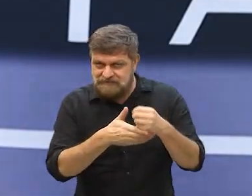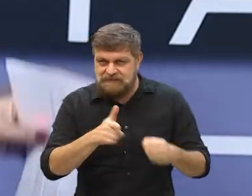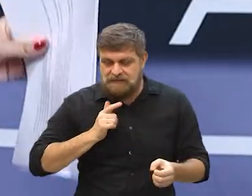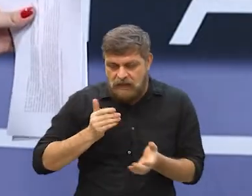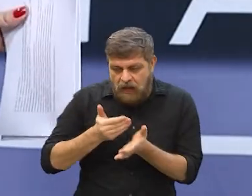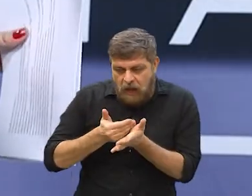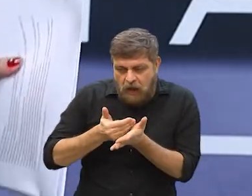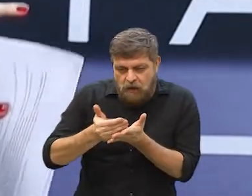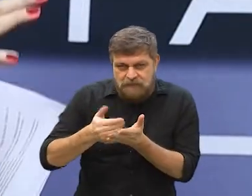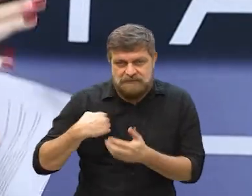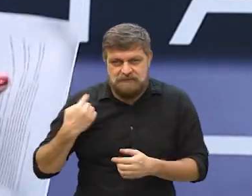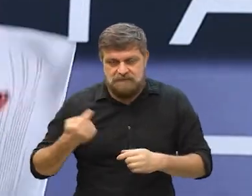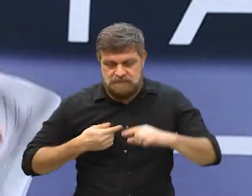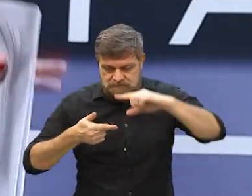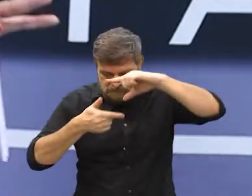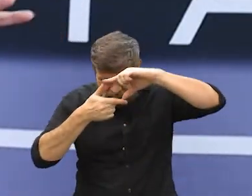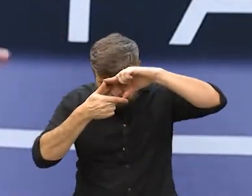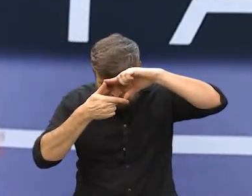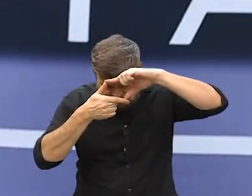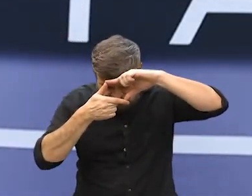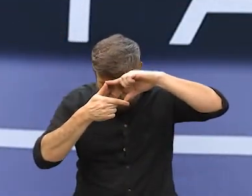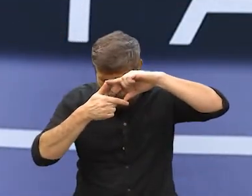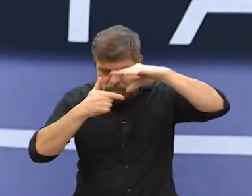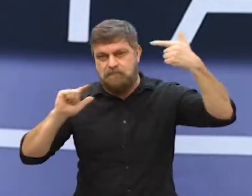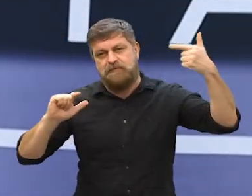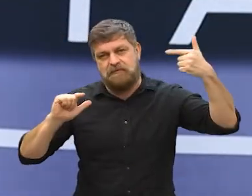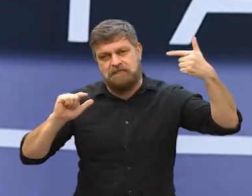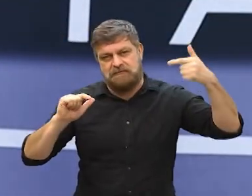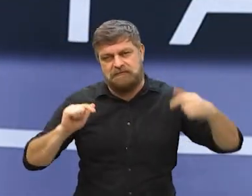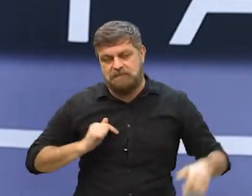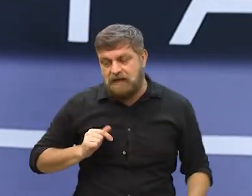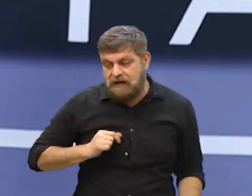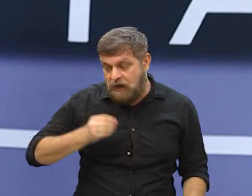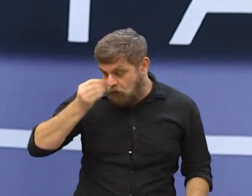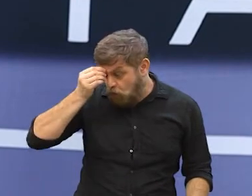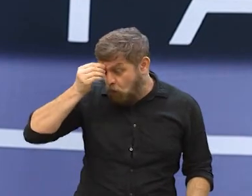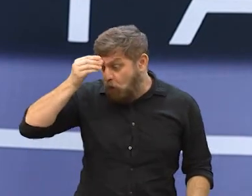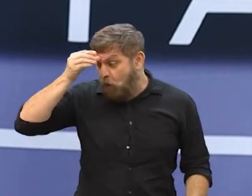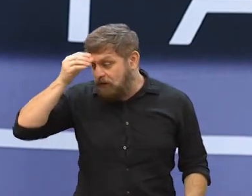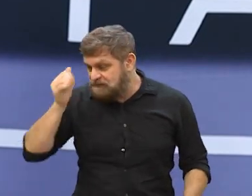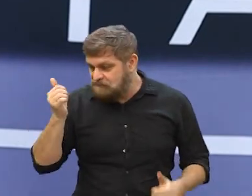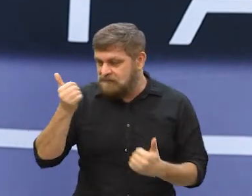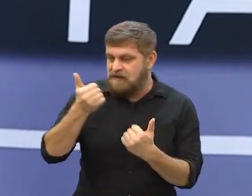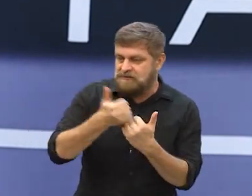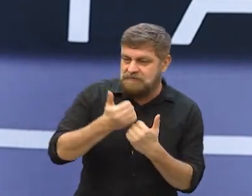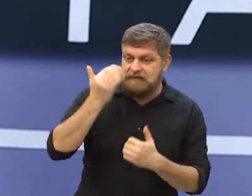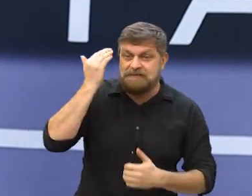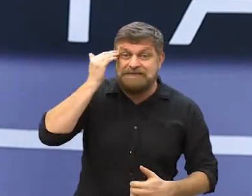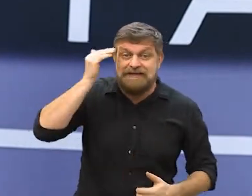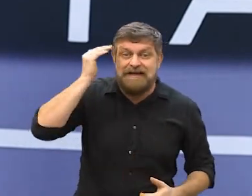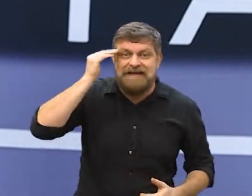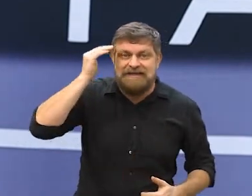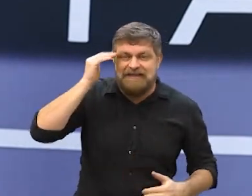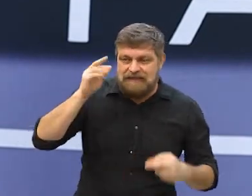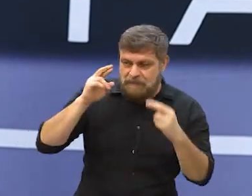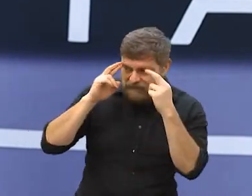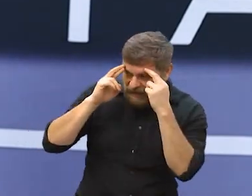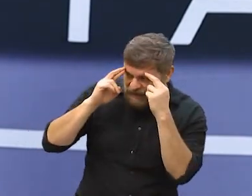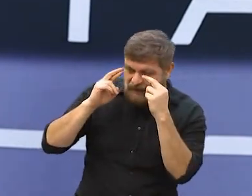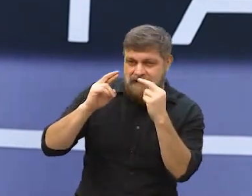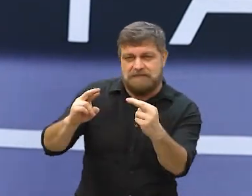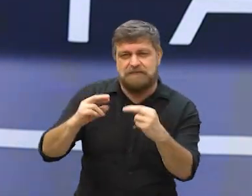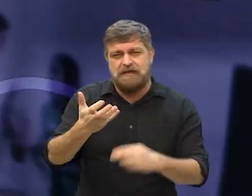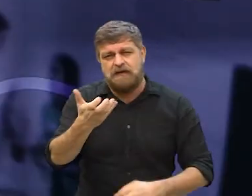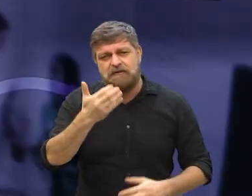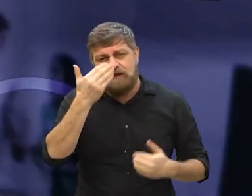gente tira aquilo do preconceito para se tornar conhecimento, a gente entender aquilo para poder respeitar. Então, quero